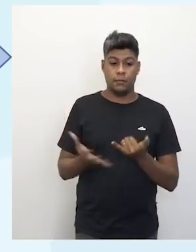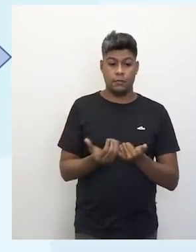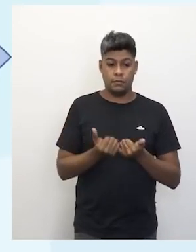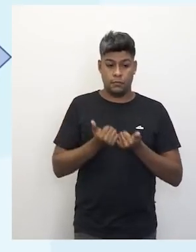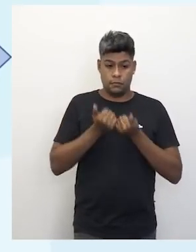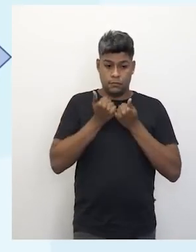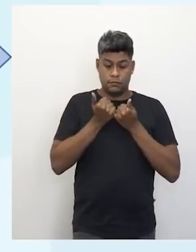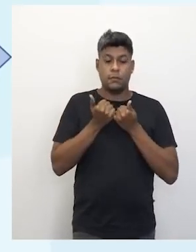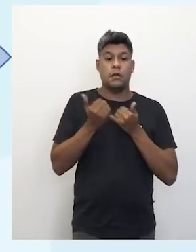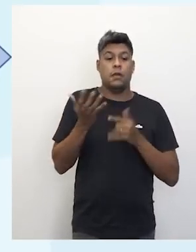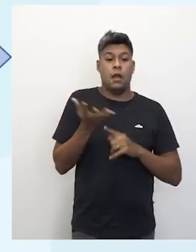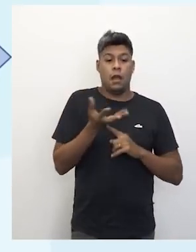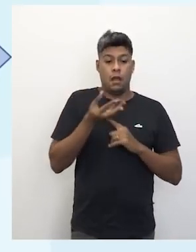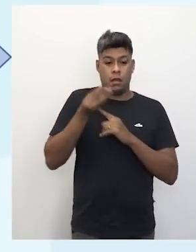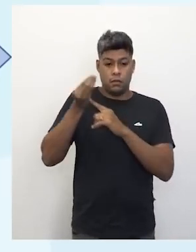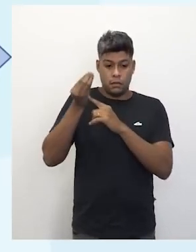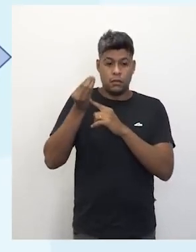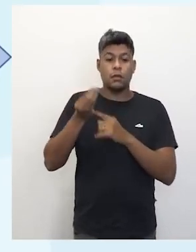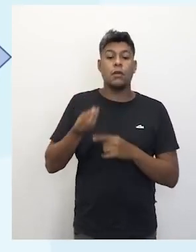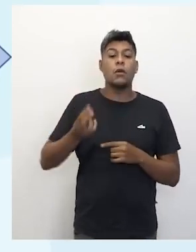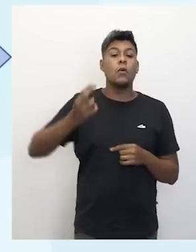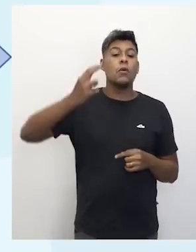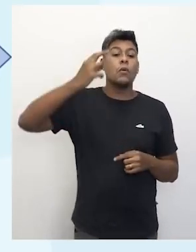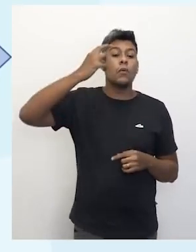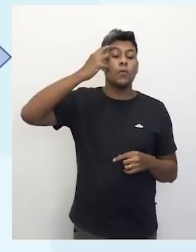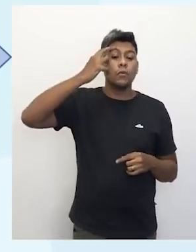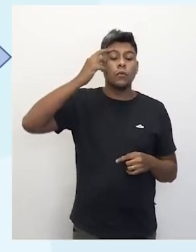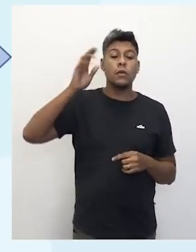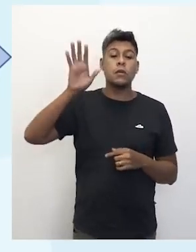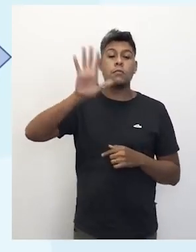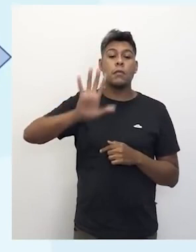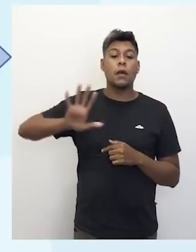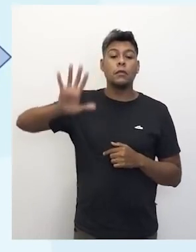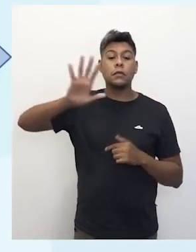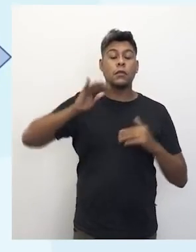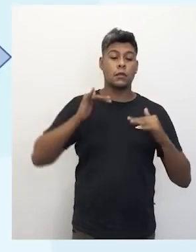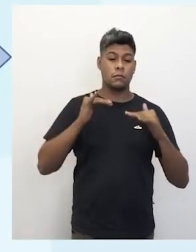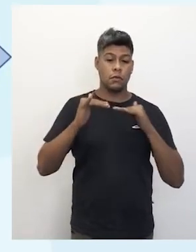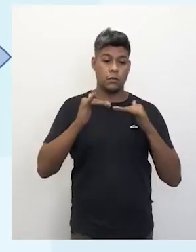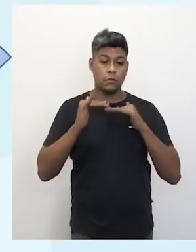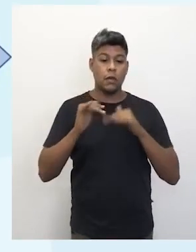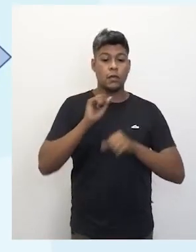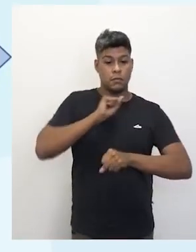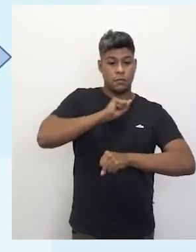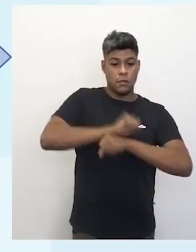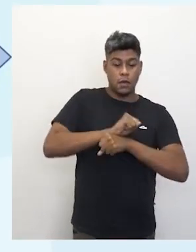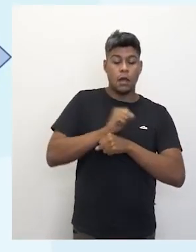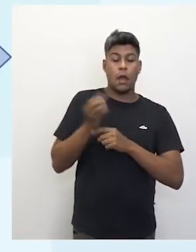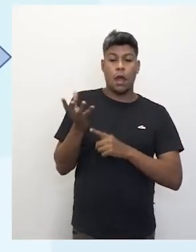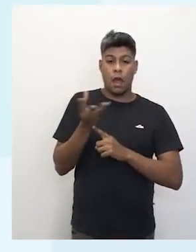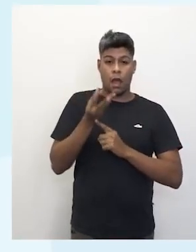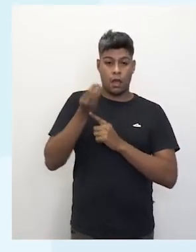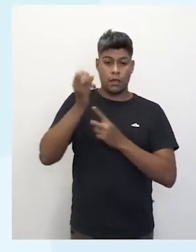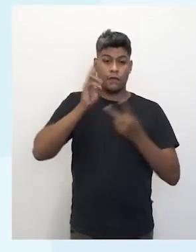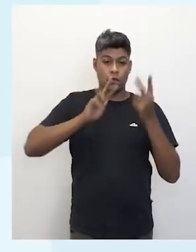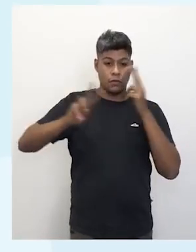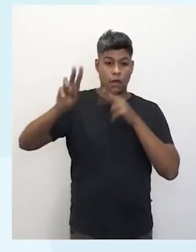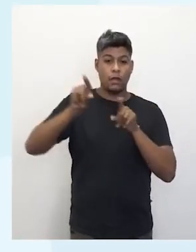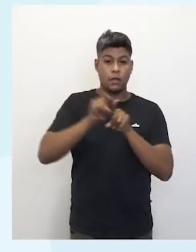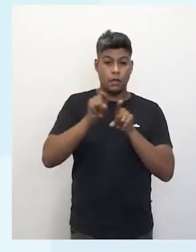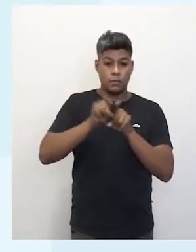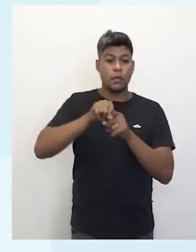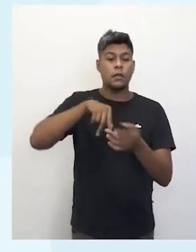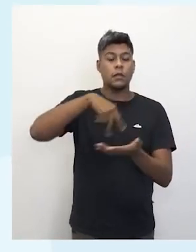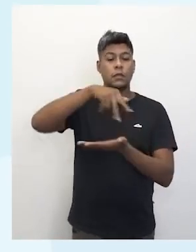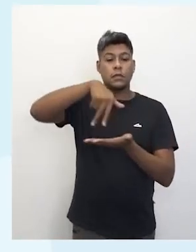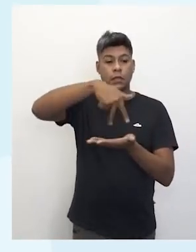legitimação. Mediação cultural, imagens estáticas e em movimento nas artes visuais e na dança.